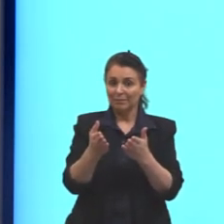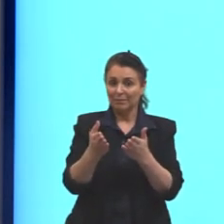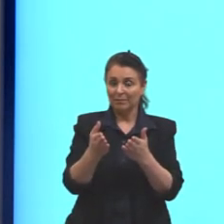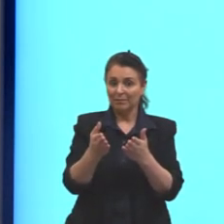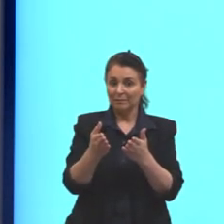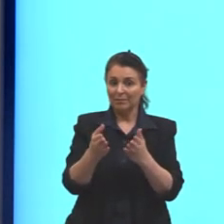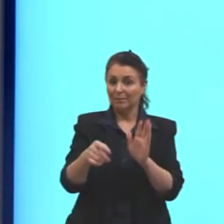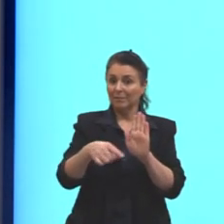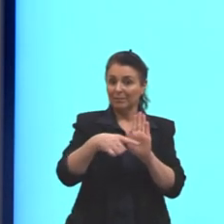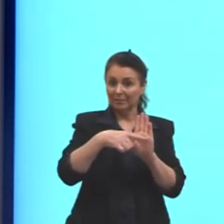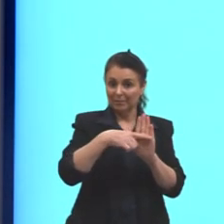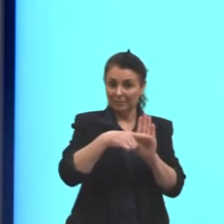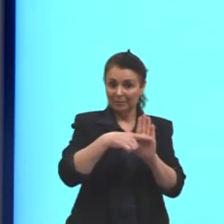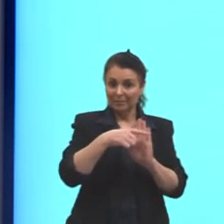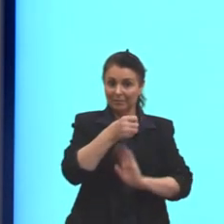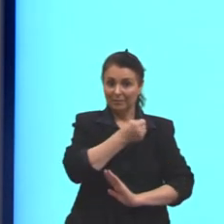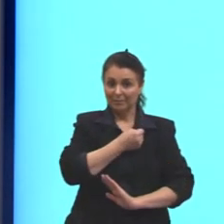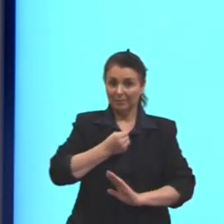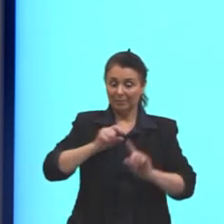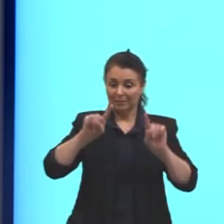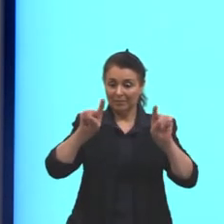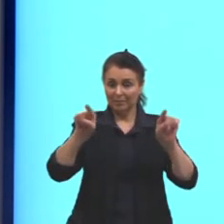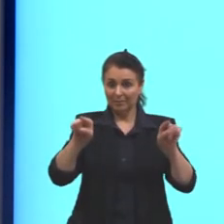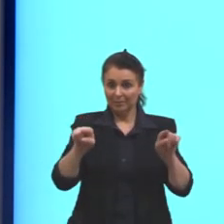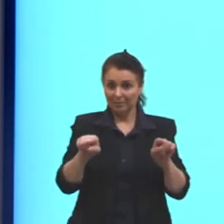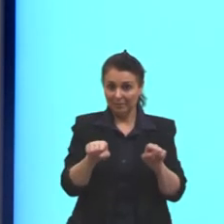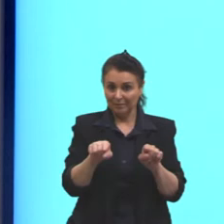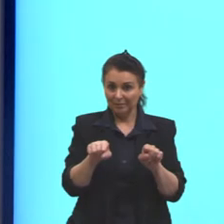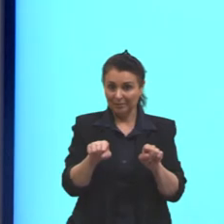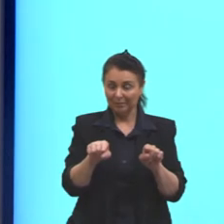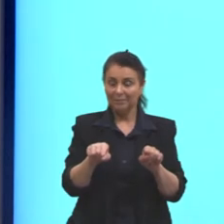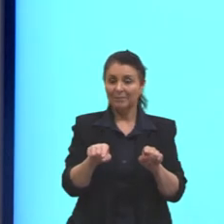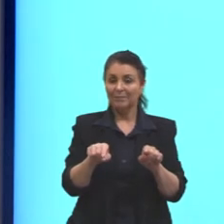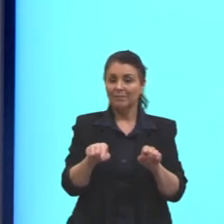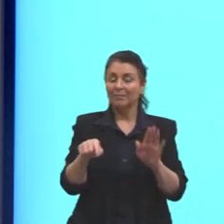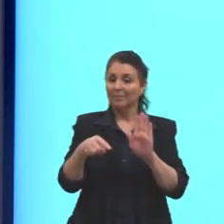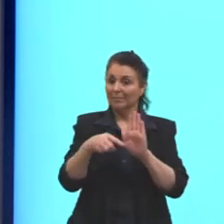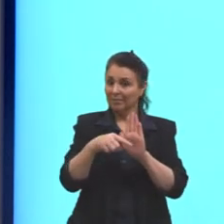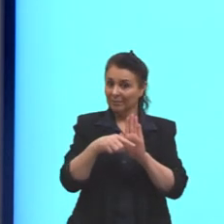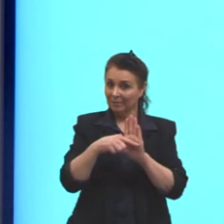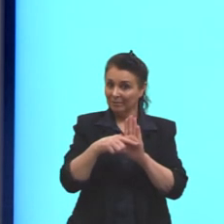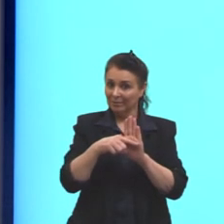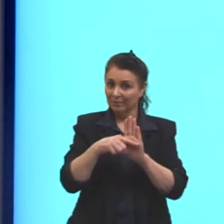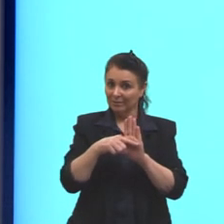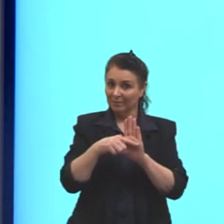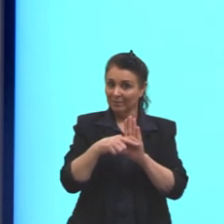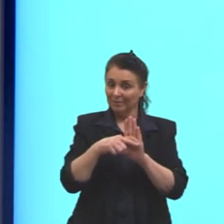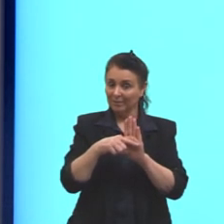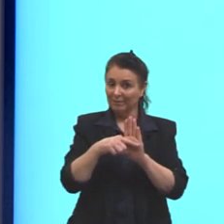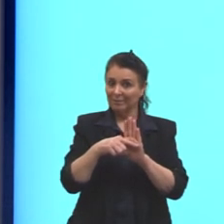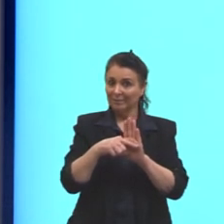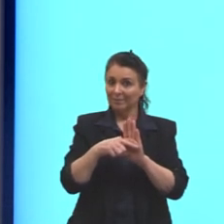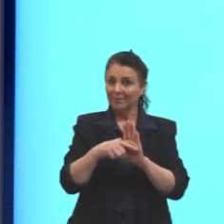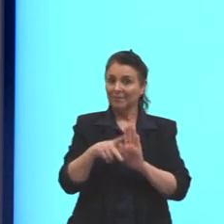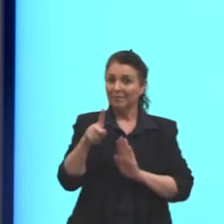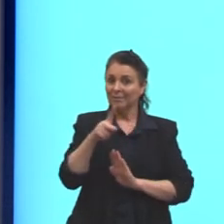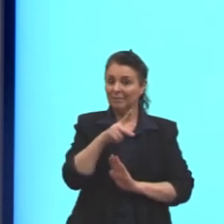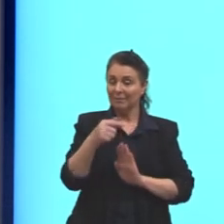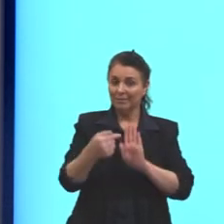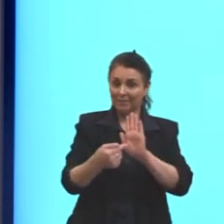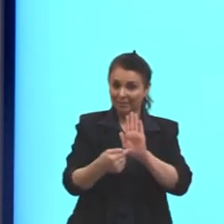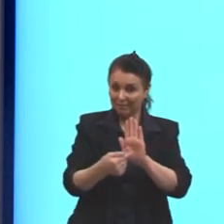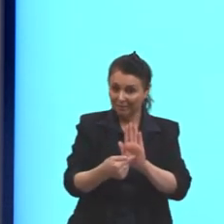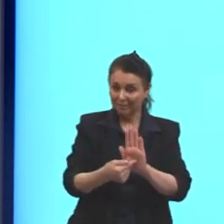fosse negativo dentro do parênteses ficaria o menos aqui eu trouxe mais um